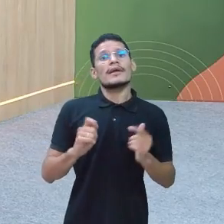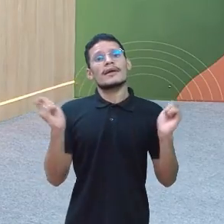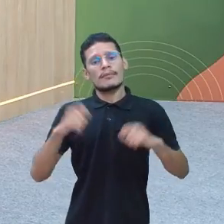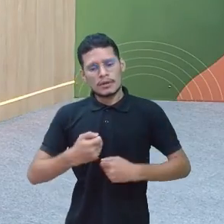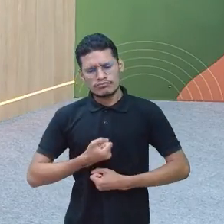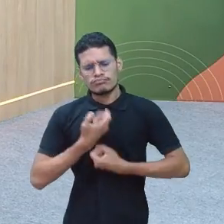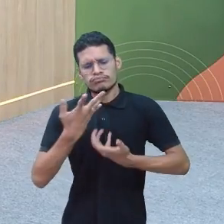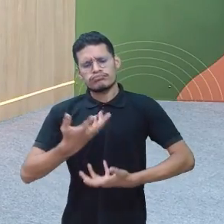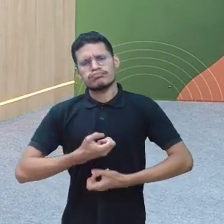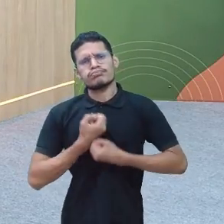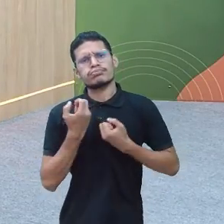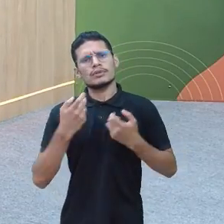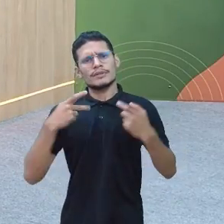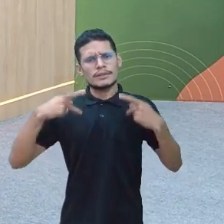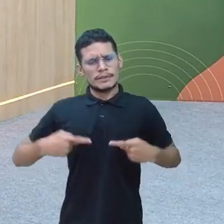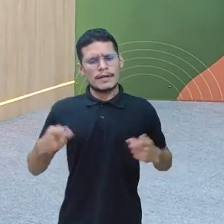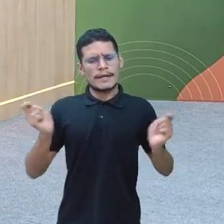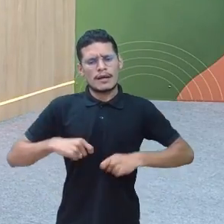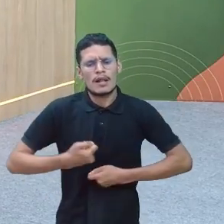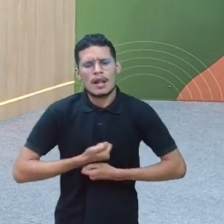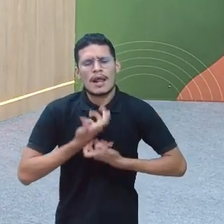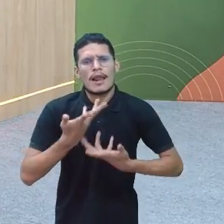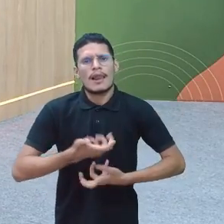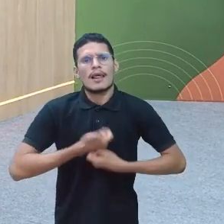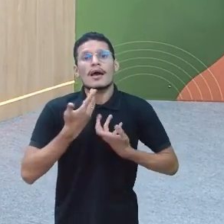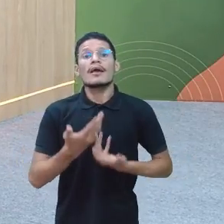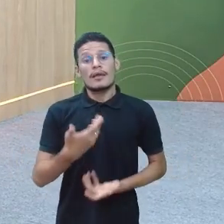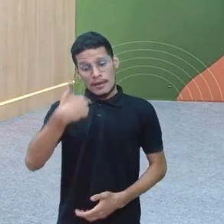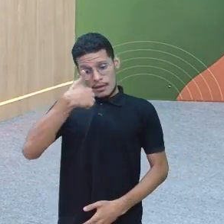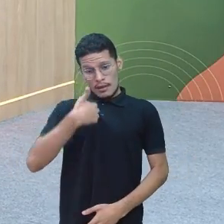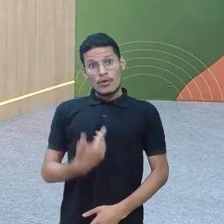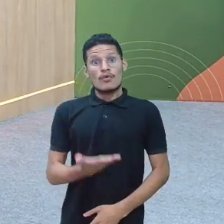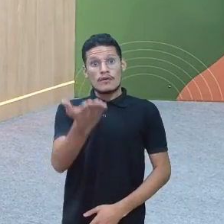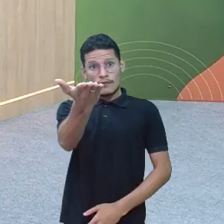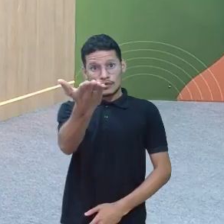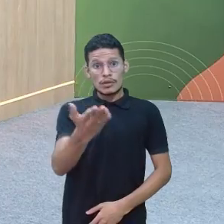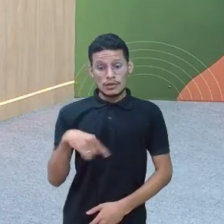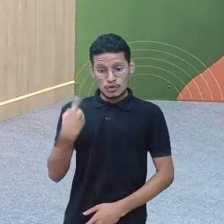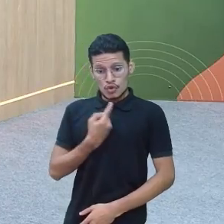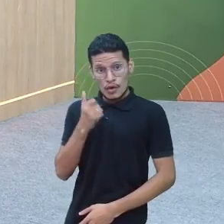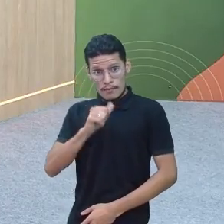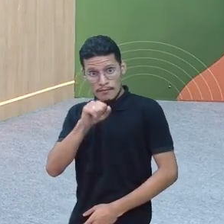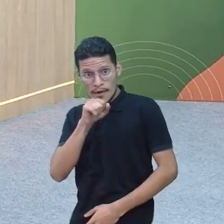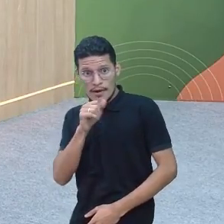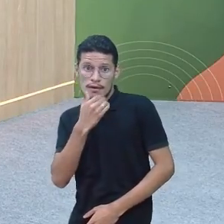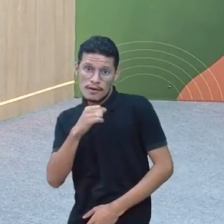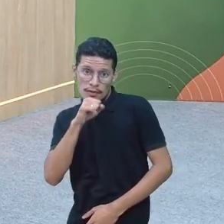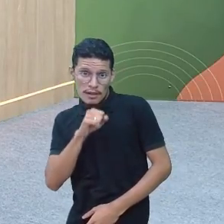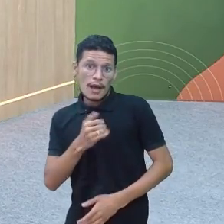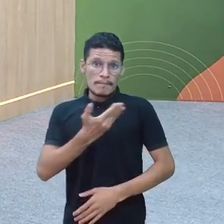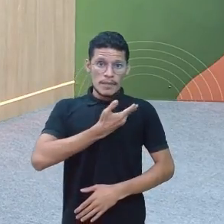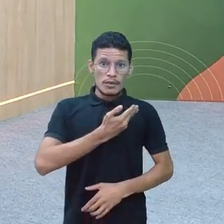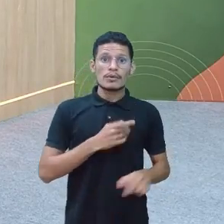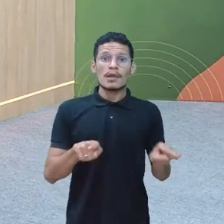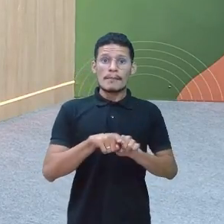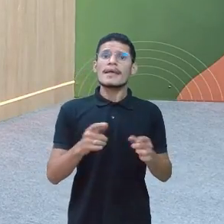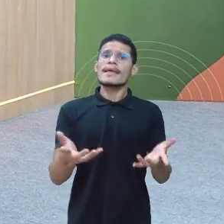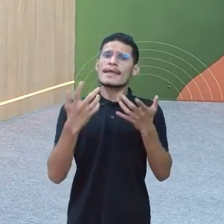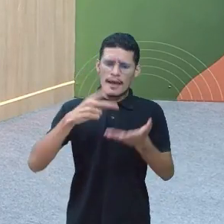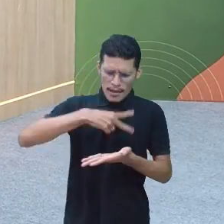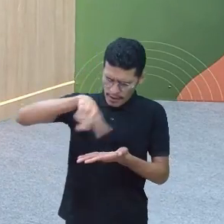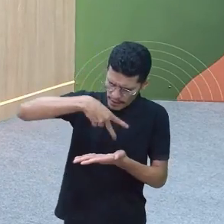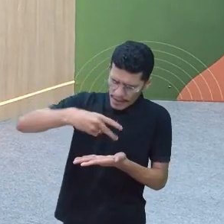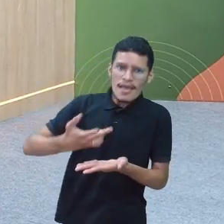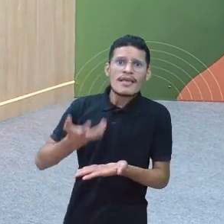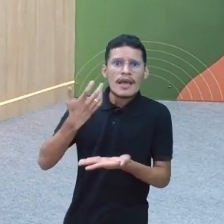são formas dos seres humanos se expressar. Eu, você, nossos pais, nossos amigos, quem dança, ele quer passar uma